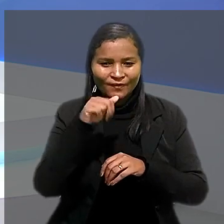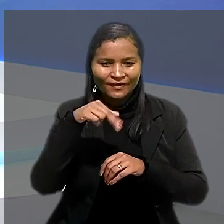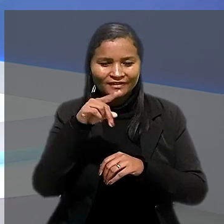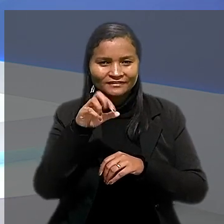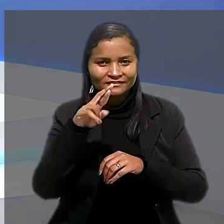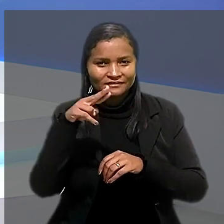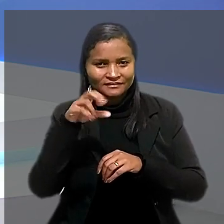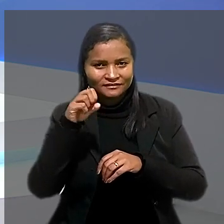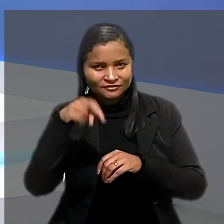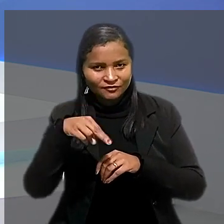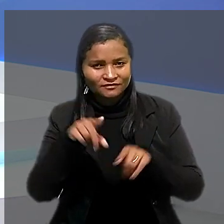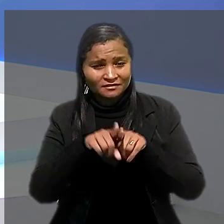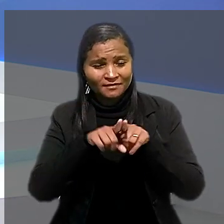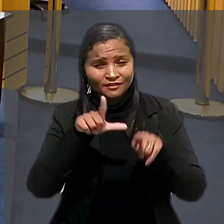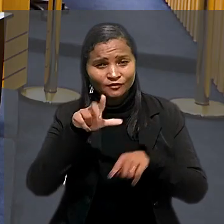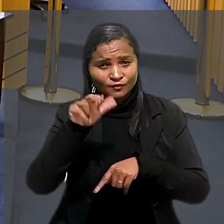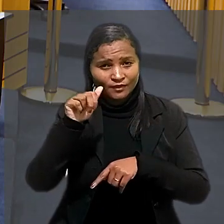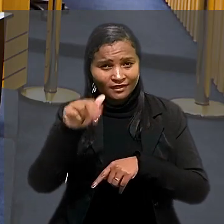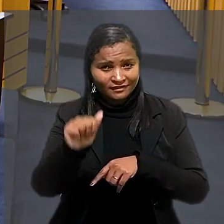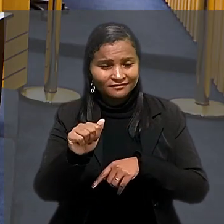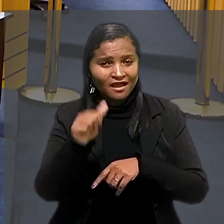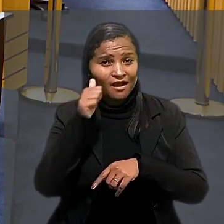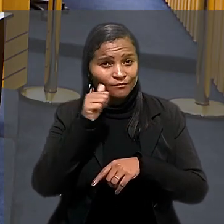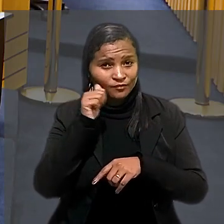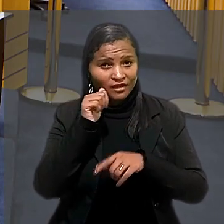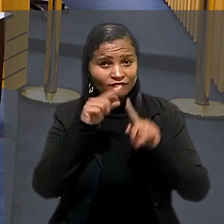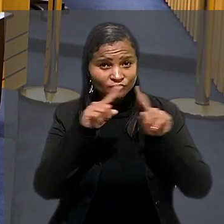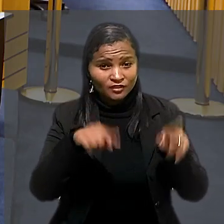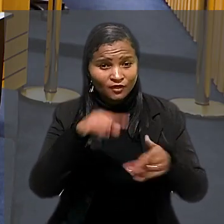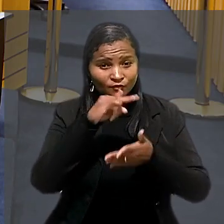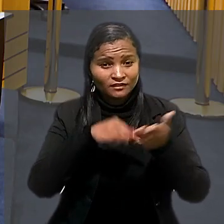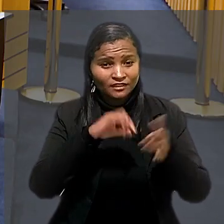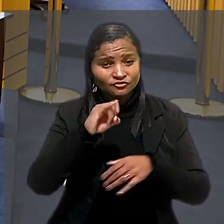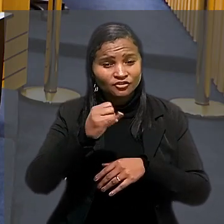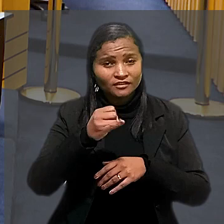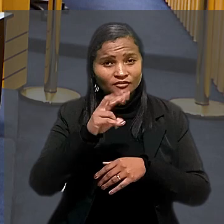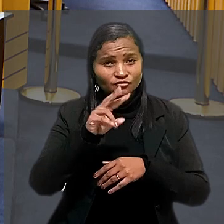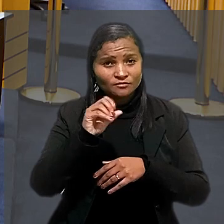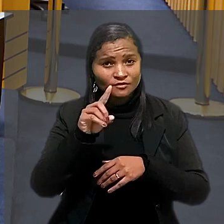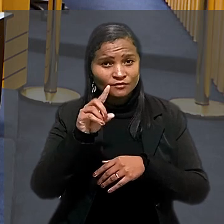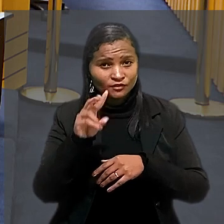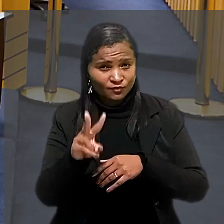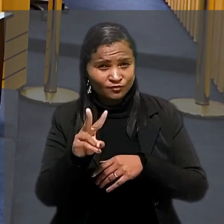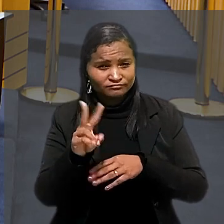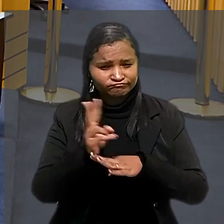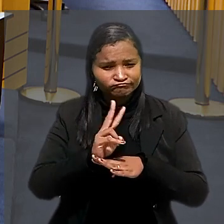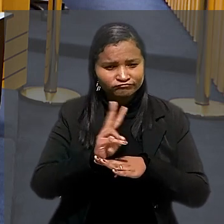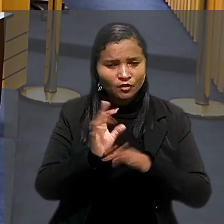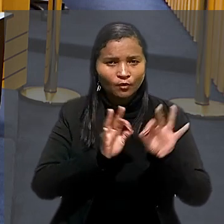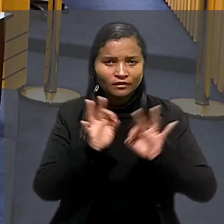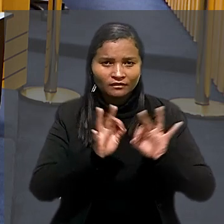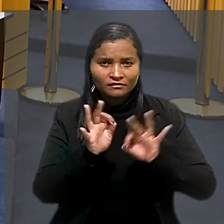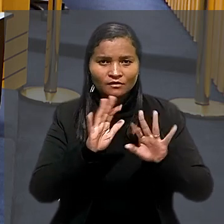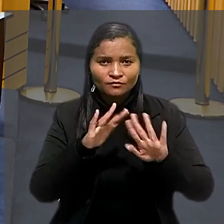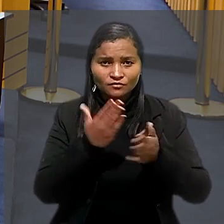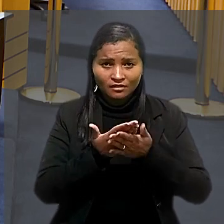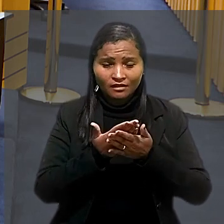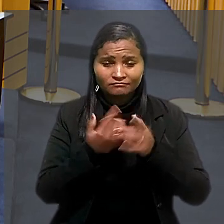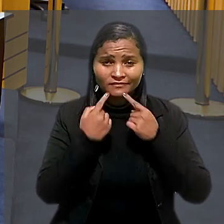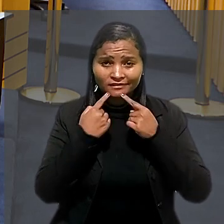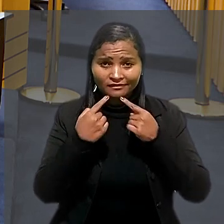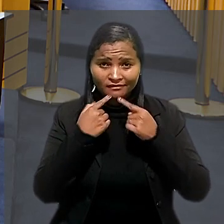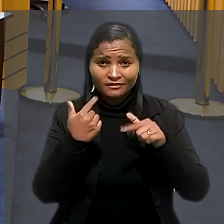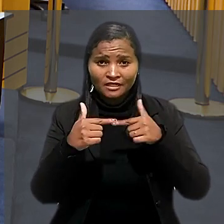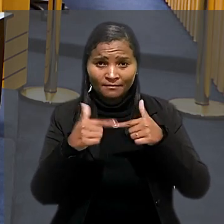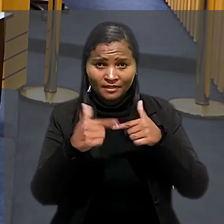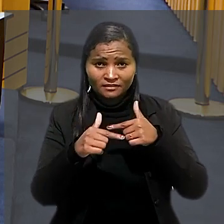Oi, Anderson. Oi, Luana. A servidora foi admitida em janeiro de 2012 como agente de organização escolar. Na reclamação trabalhista,